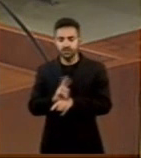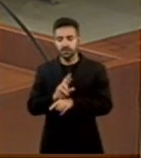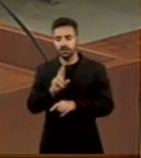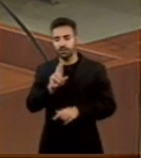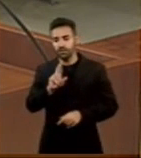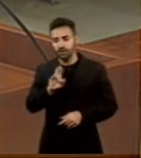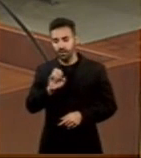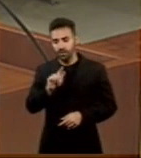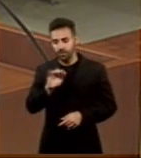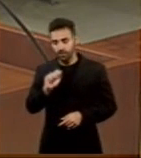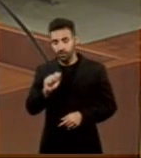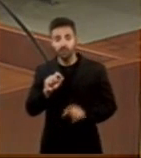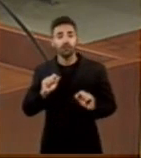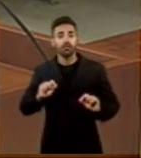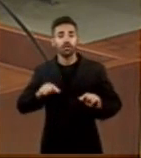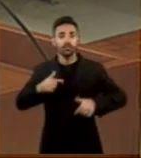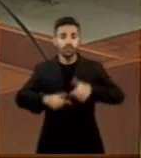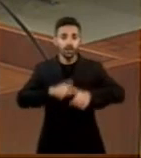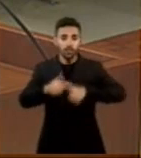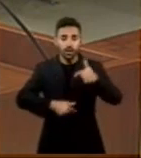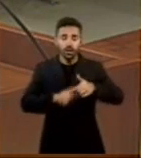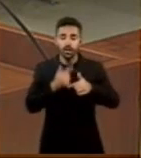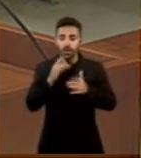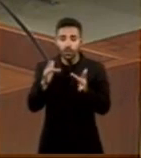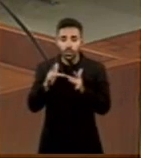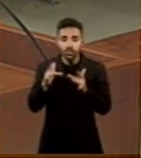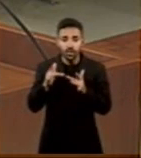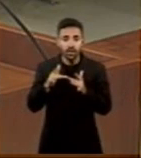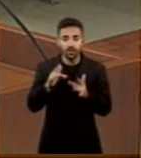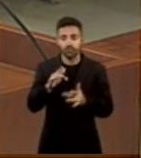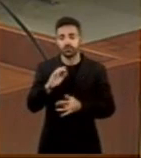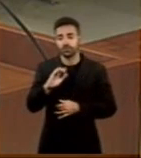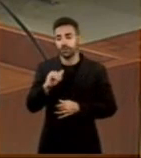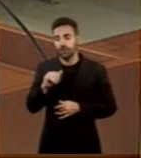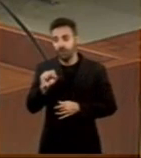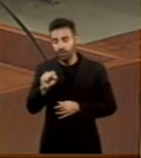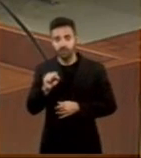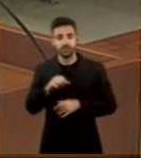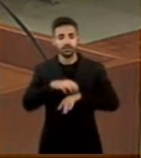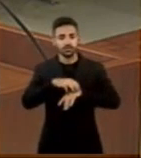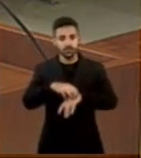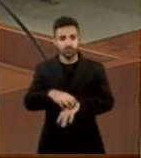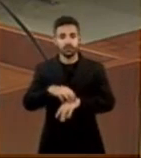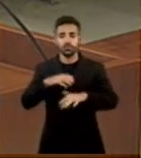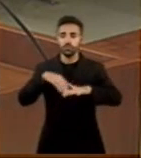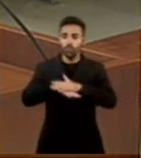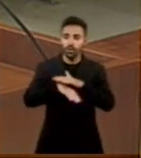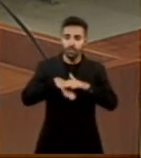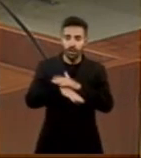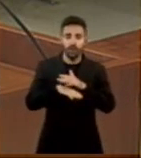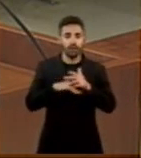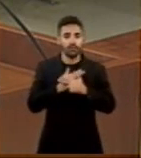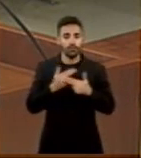E quem passa a atuar, então, na beira do cais, na atividade portuária de transporte e armazenagem,